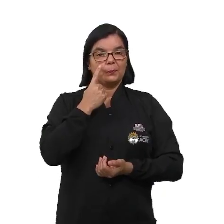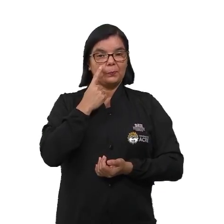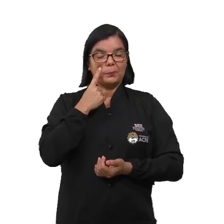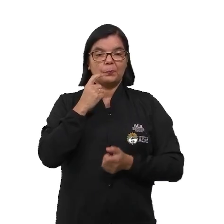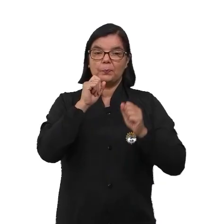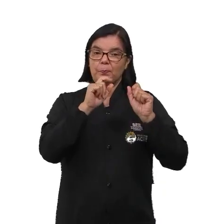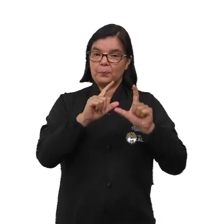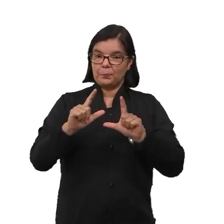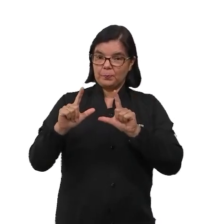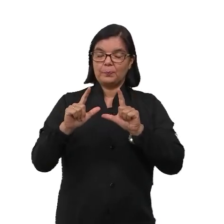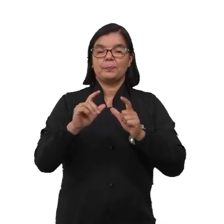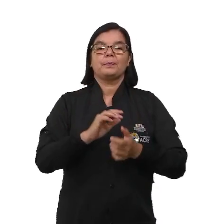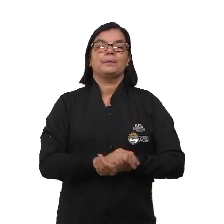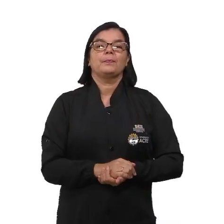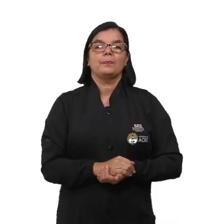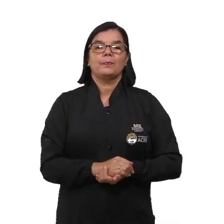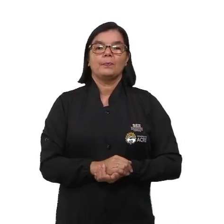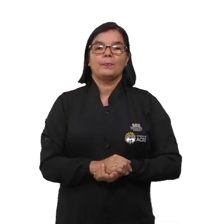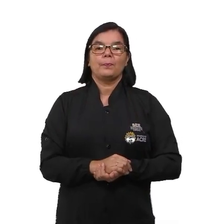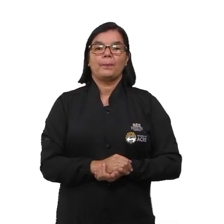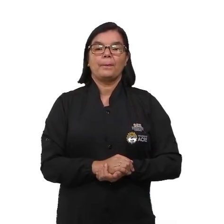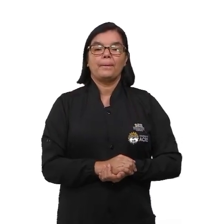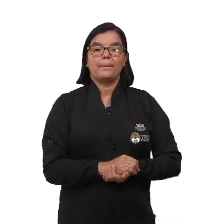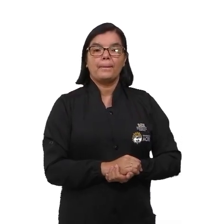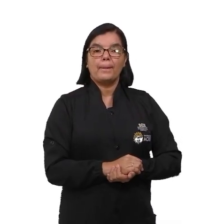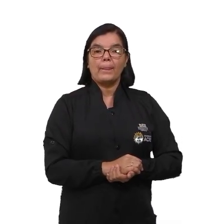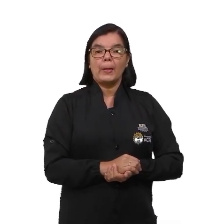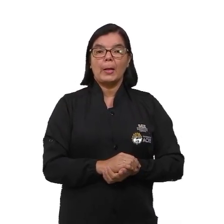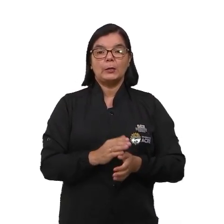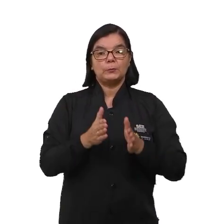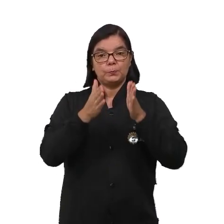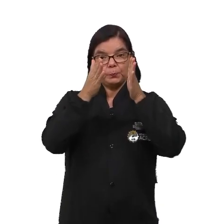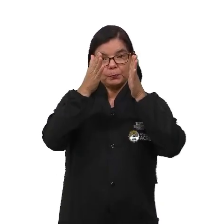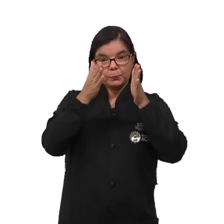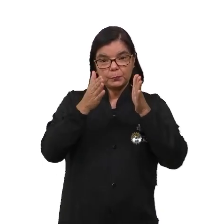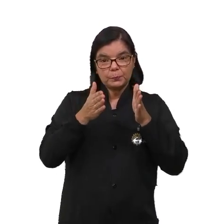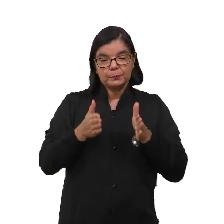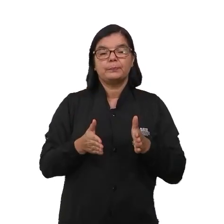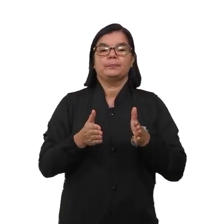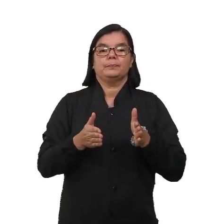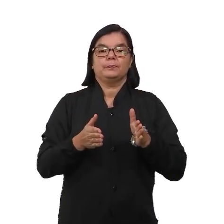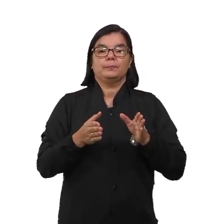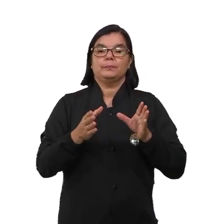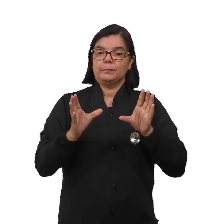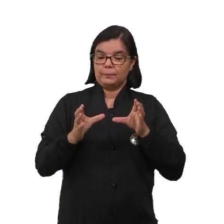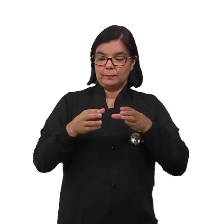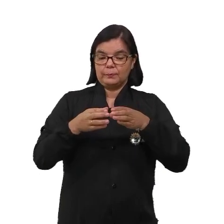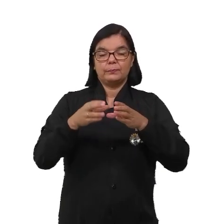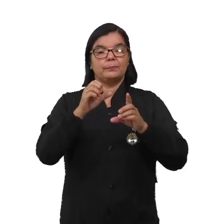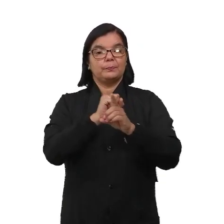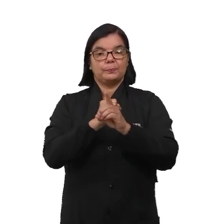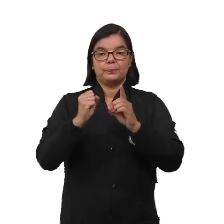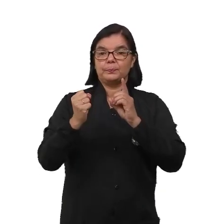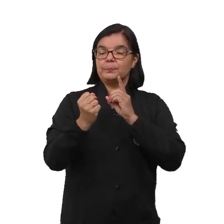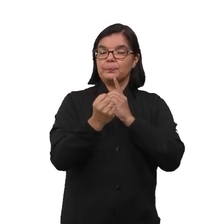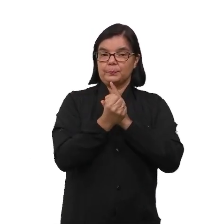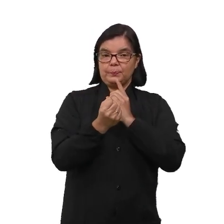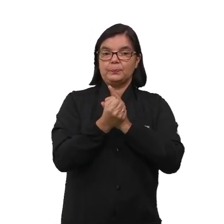retornar para o nosso esquema. Na parte do meio, vocês observam as classes sociais, que eu já